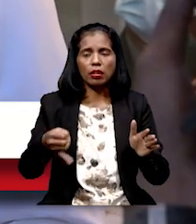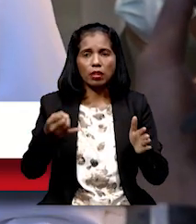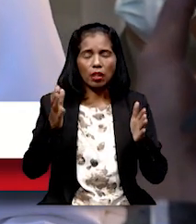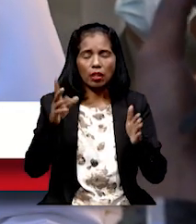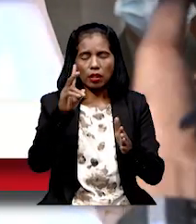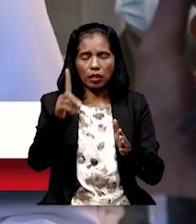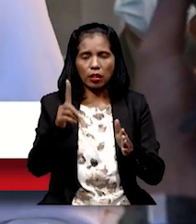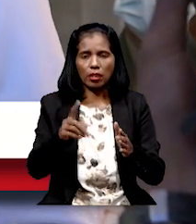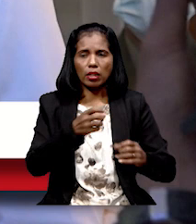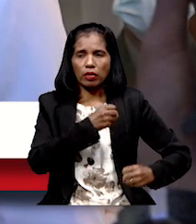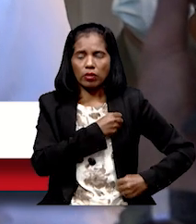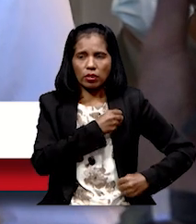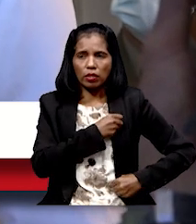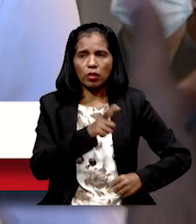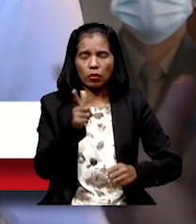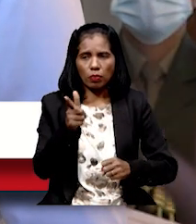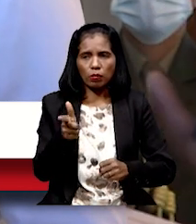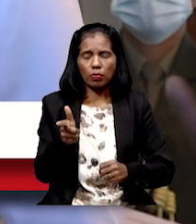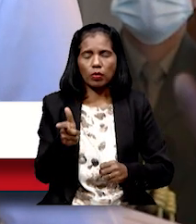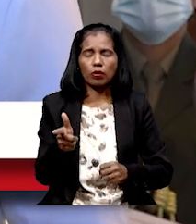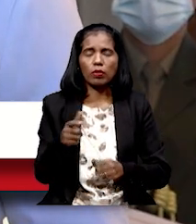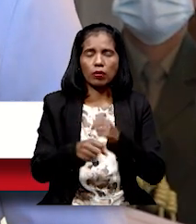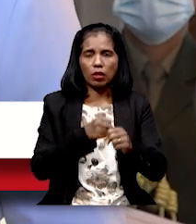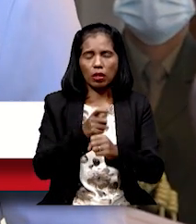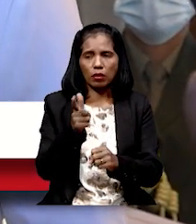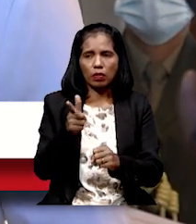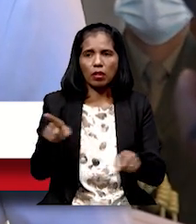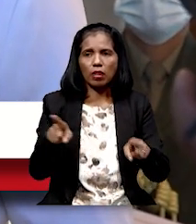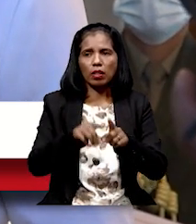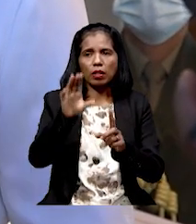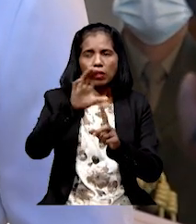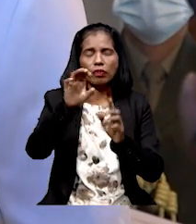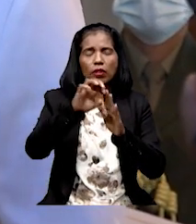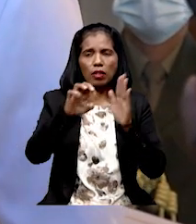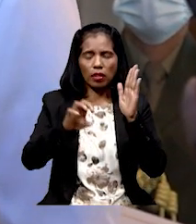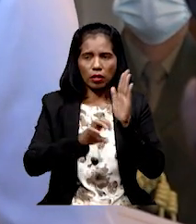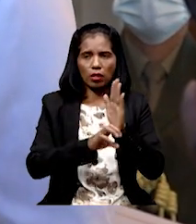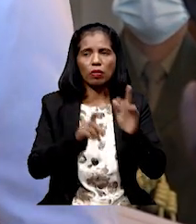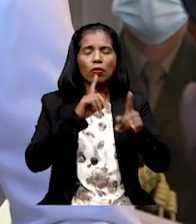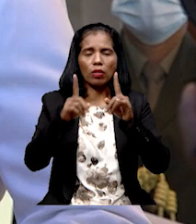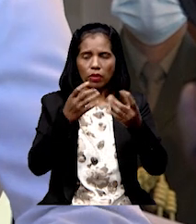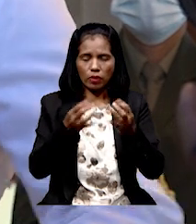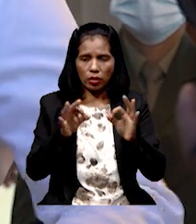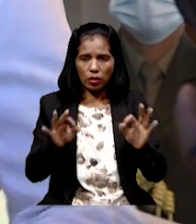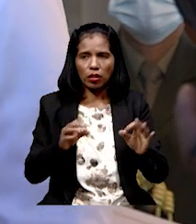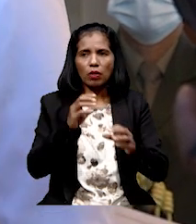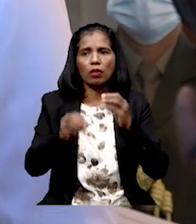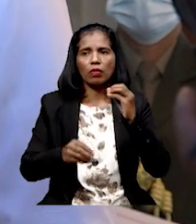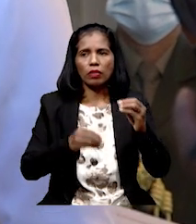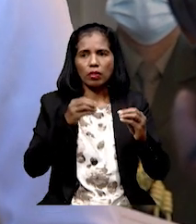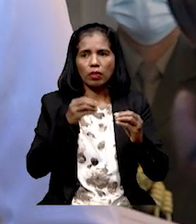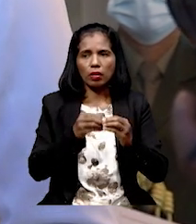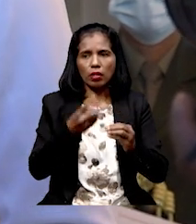FFDTL durante 20 anos. Né? E se renação em Chefe Estado-Maior General Coliona, sobre orientação